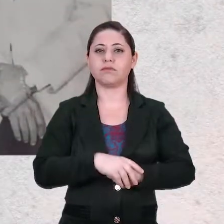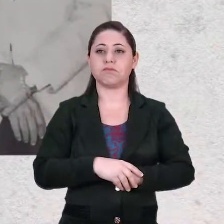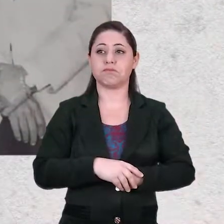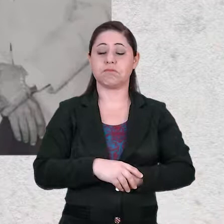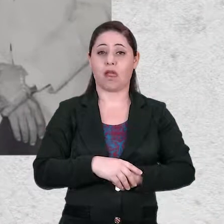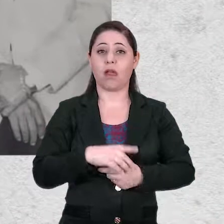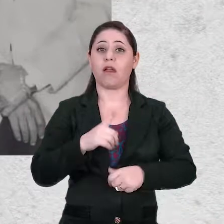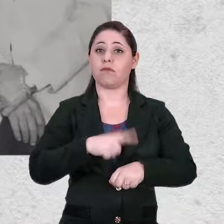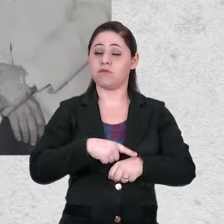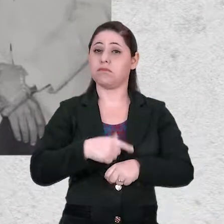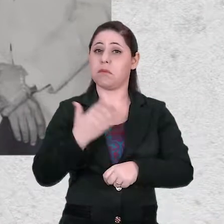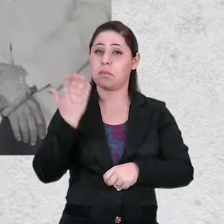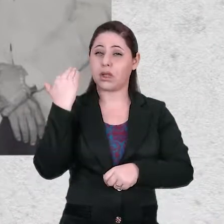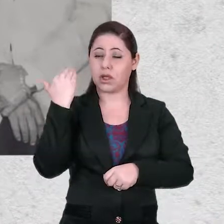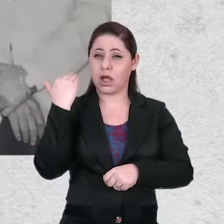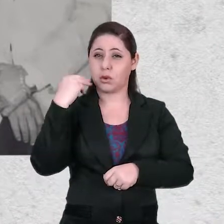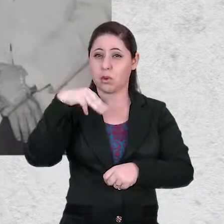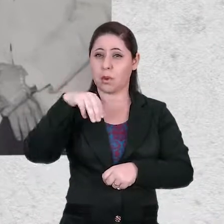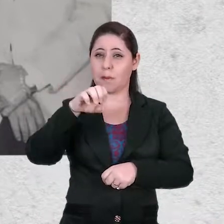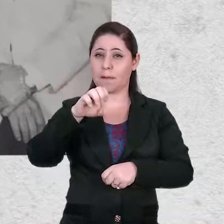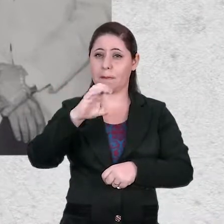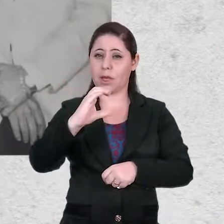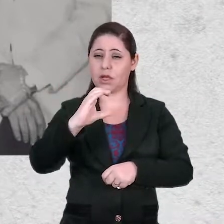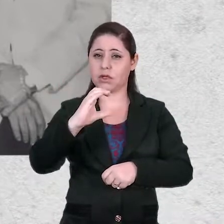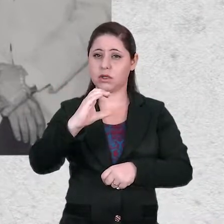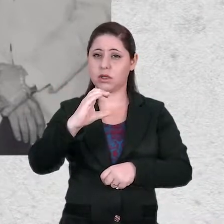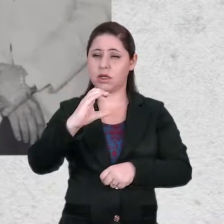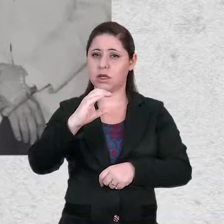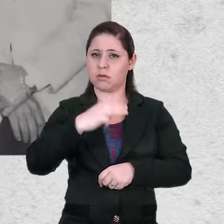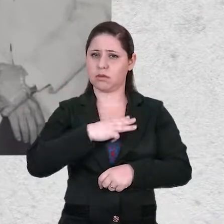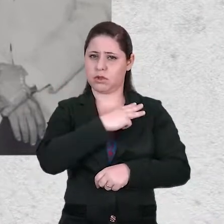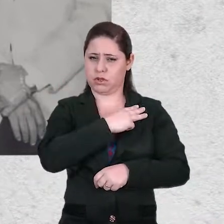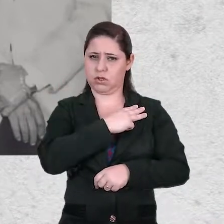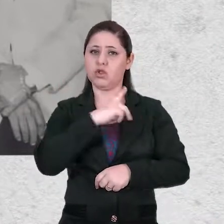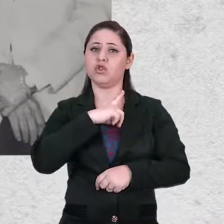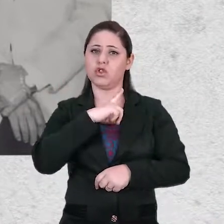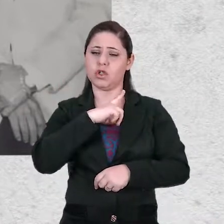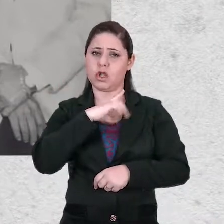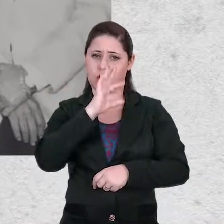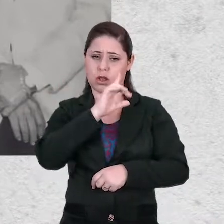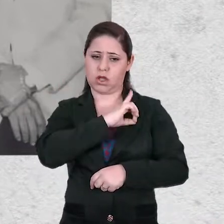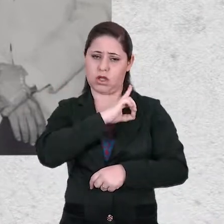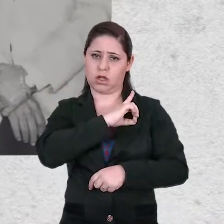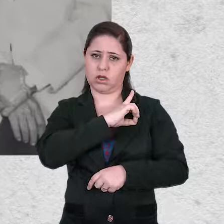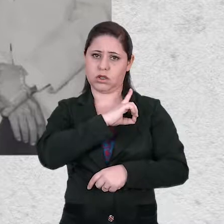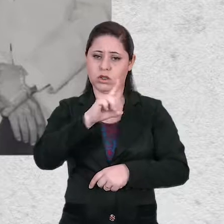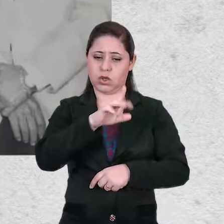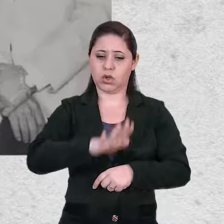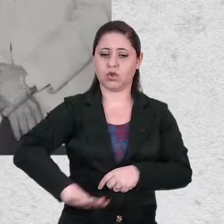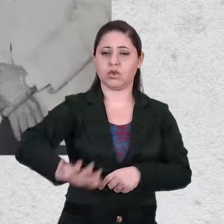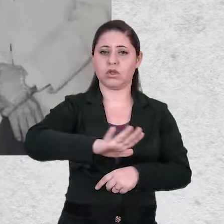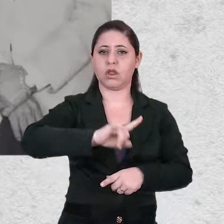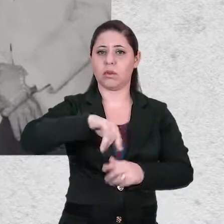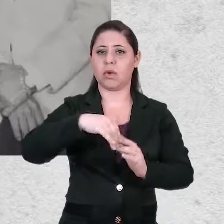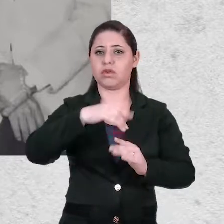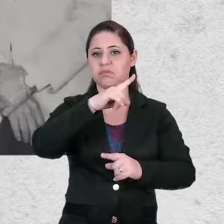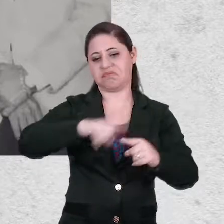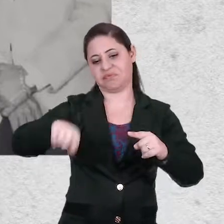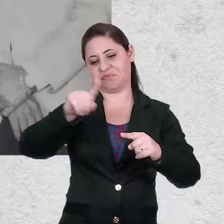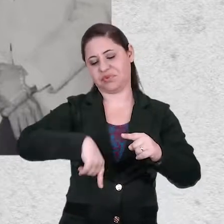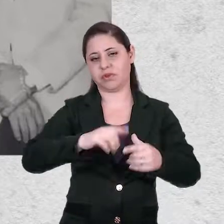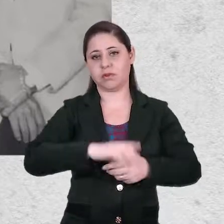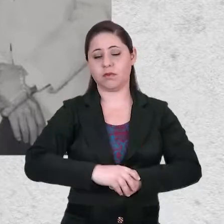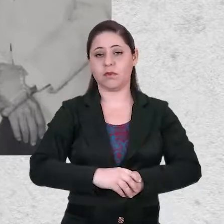MEC, para quem também não sabe, o Ministério da Educação tinha delegacias regionais. E aí depois foram extintas. Mas